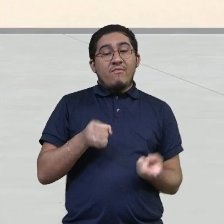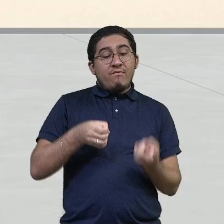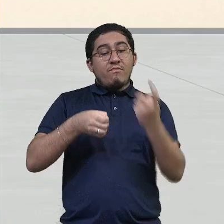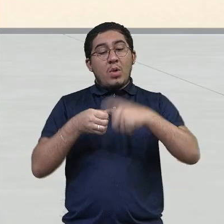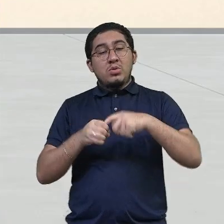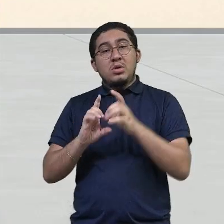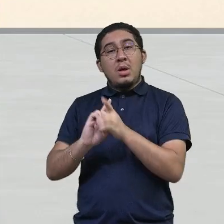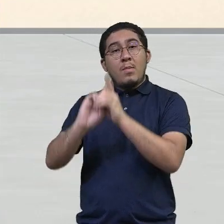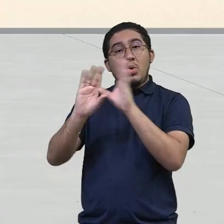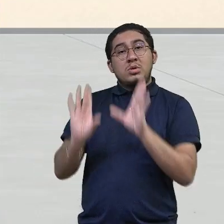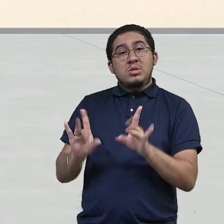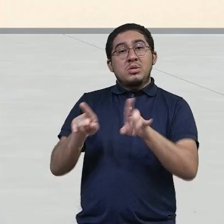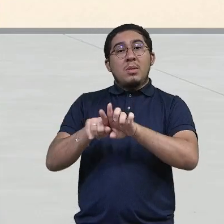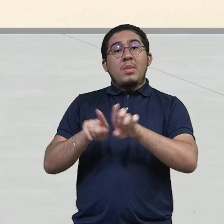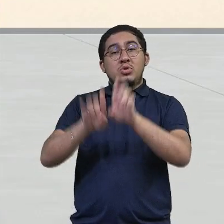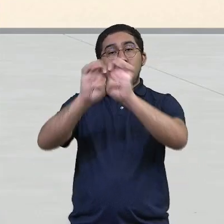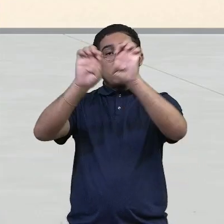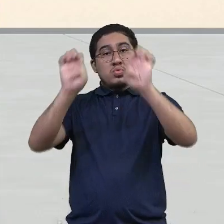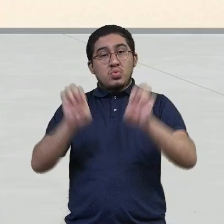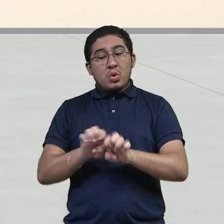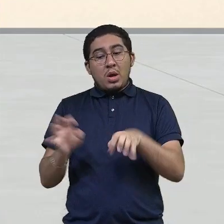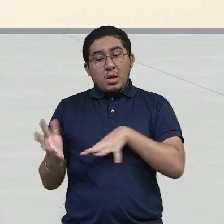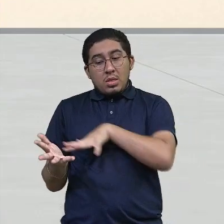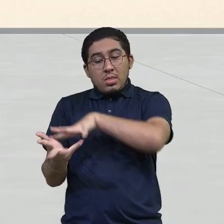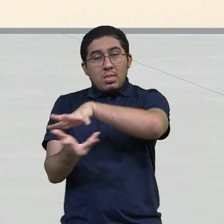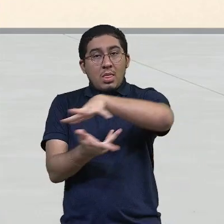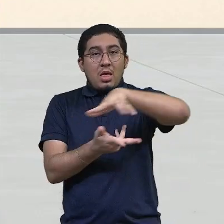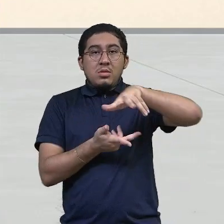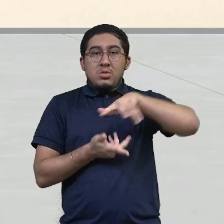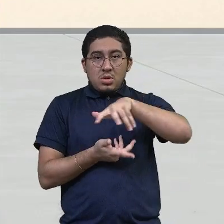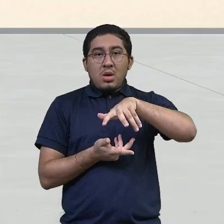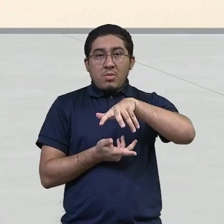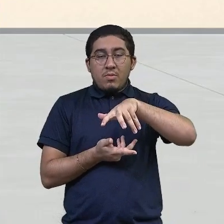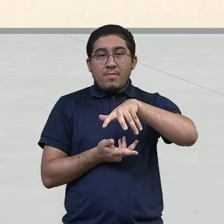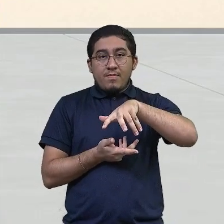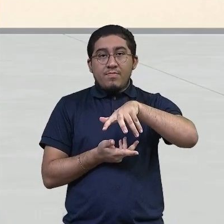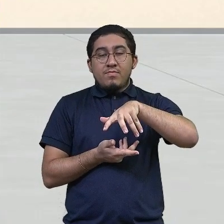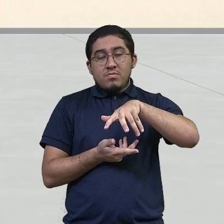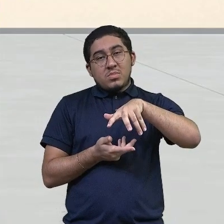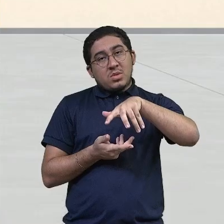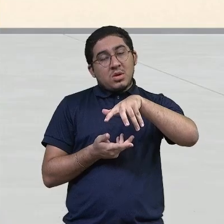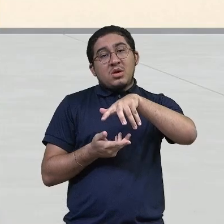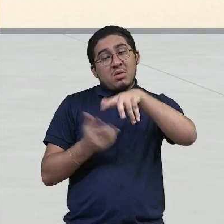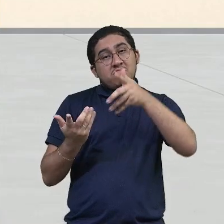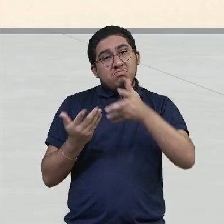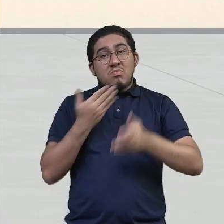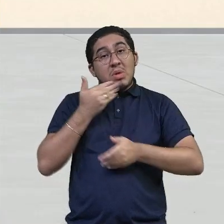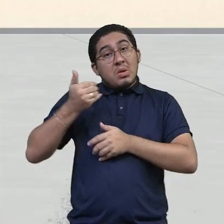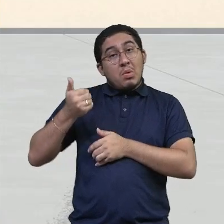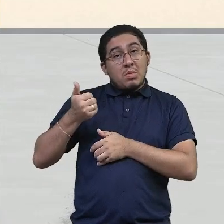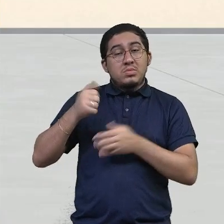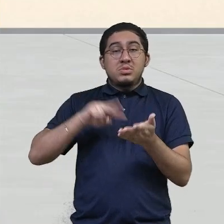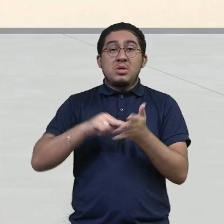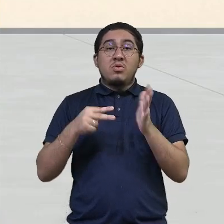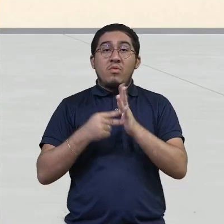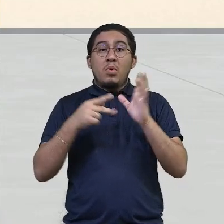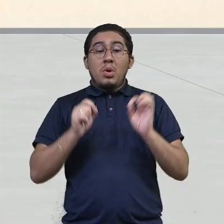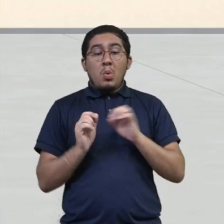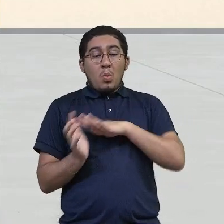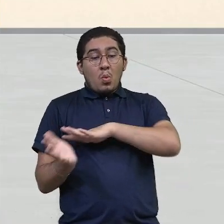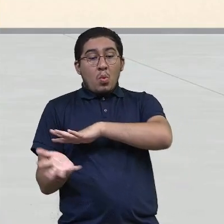e a conjuntura internacional mais favorável. Quer dizer o quê? Que o mundo como